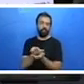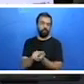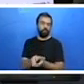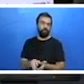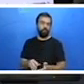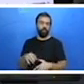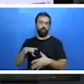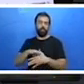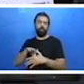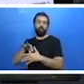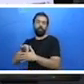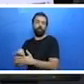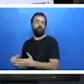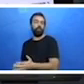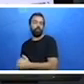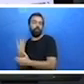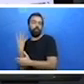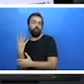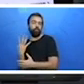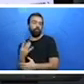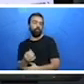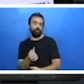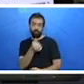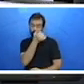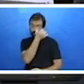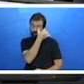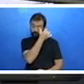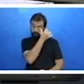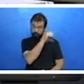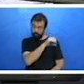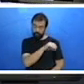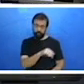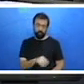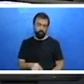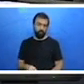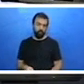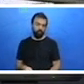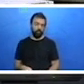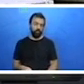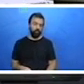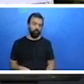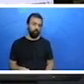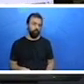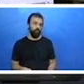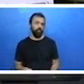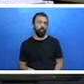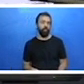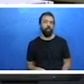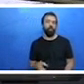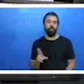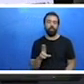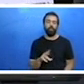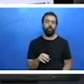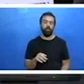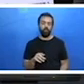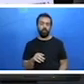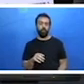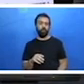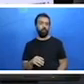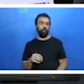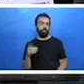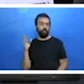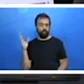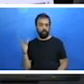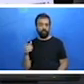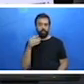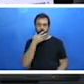Então, lá na quinta estrofe, fala que o Leandro Gomes de Barros foi o primeiro cordelista a publicar seus versos em